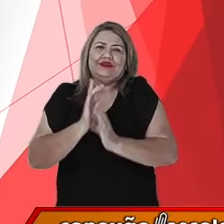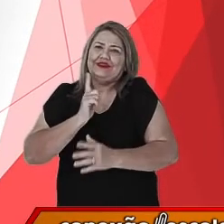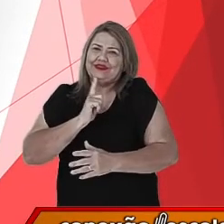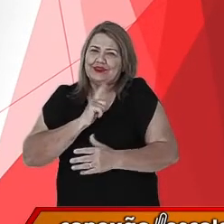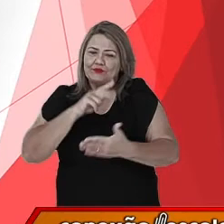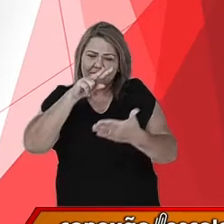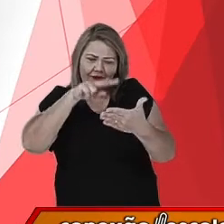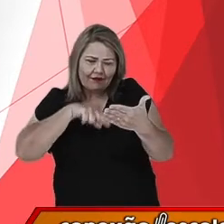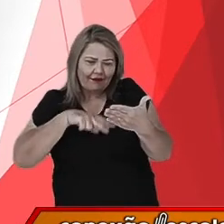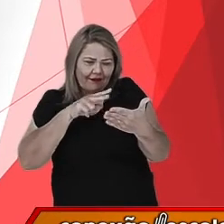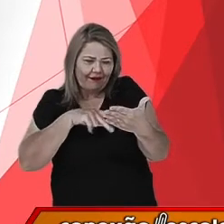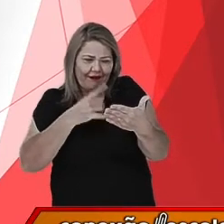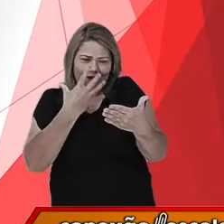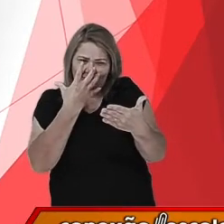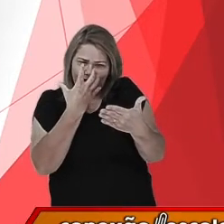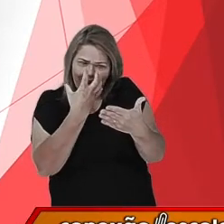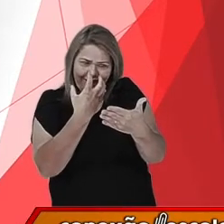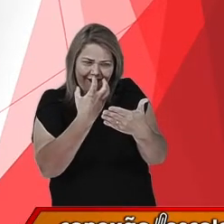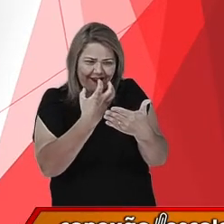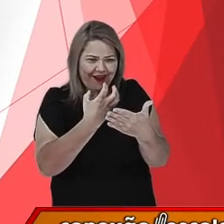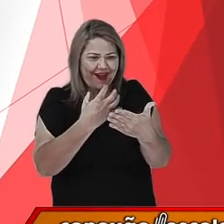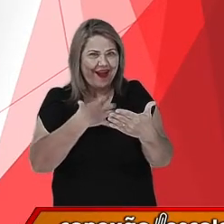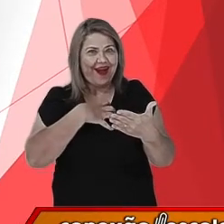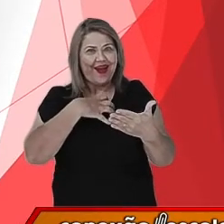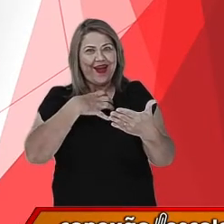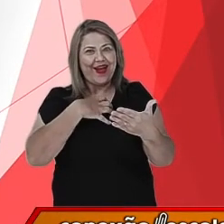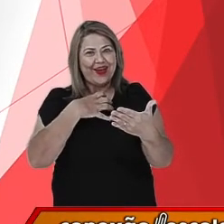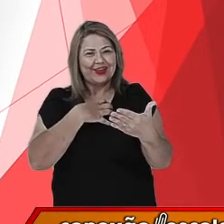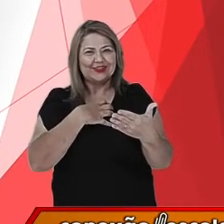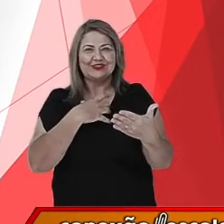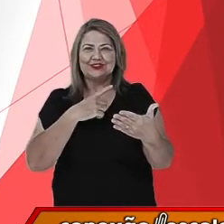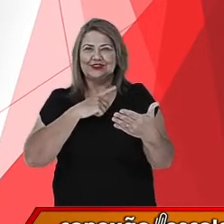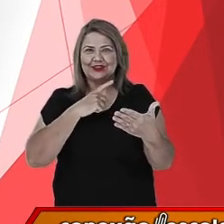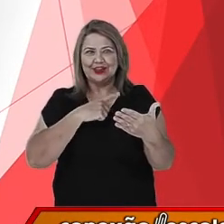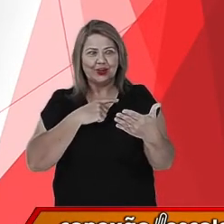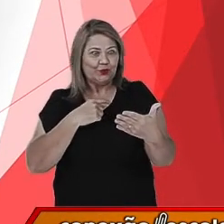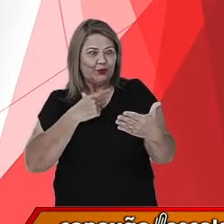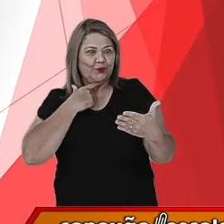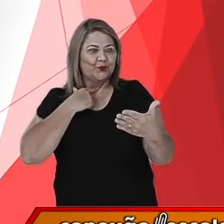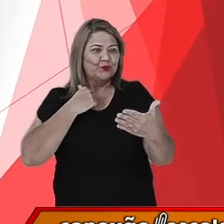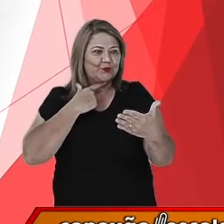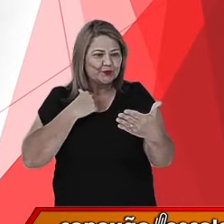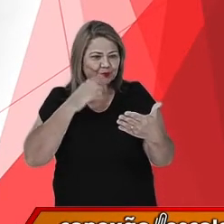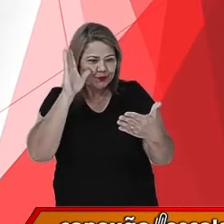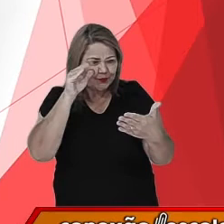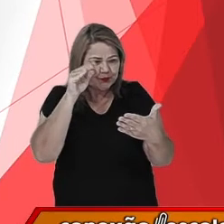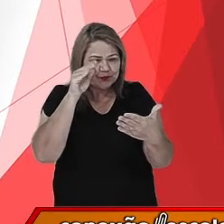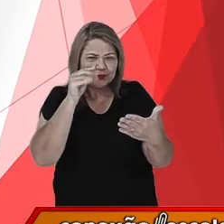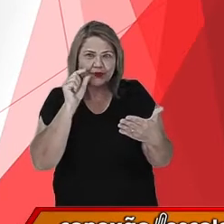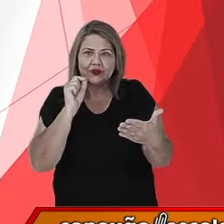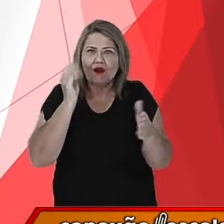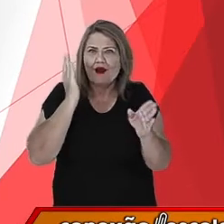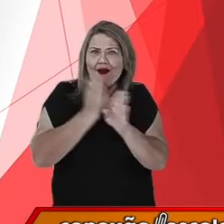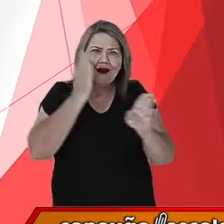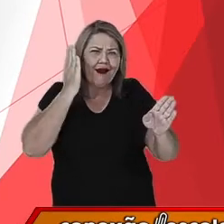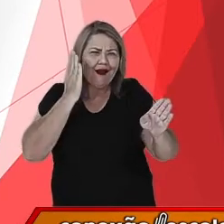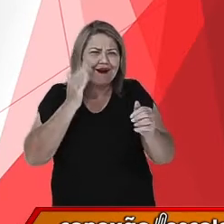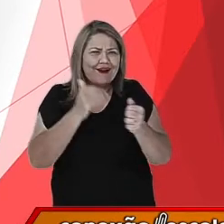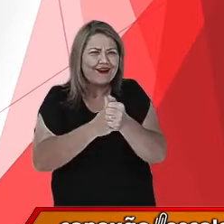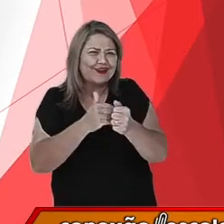leitor também vai se sentir mais tenso e mais desejoso por desvendar aquele